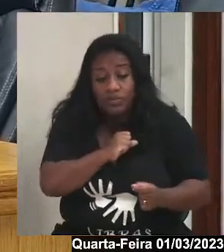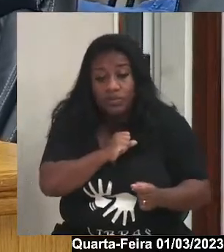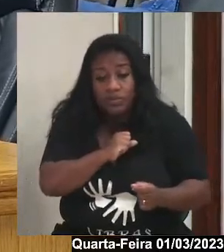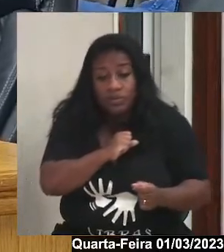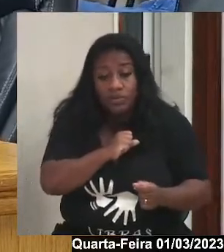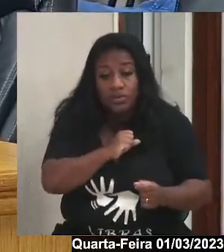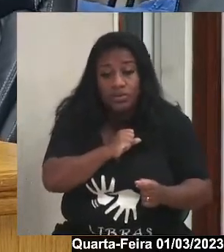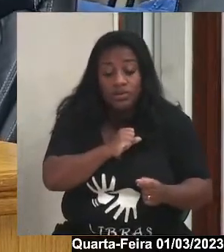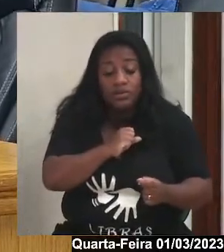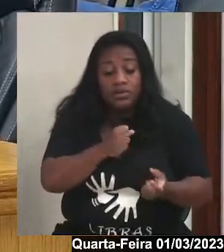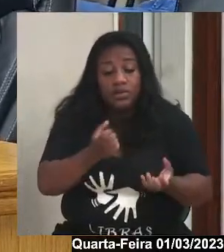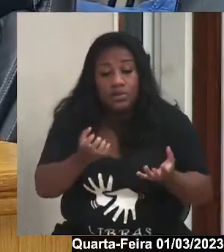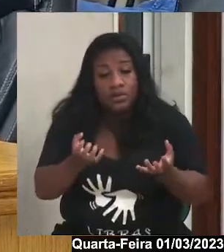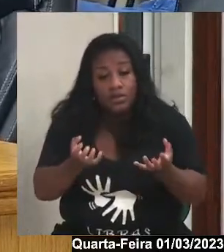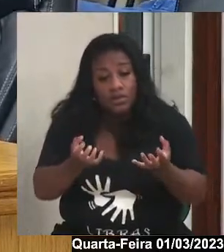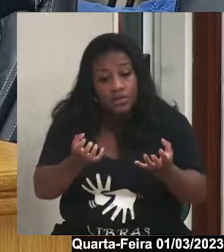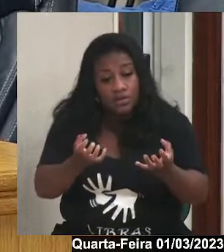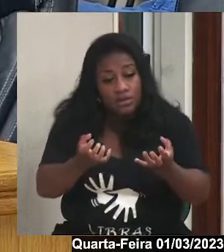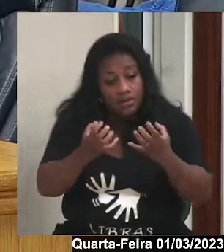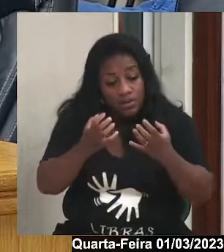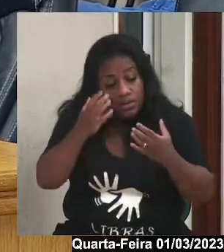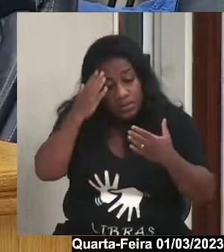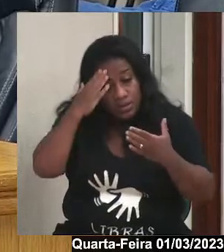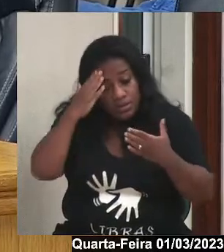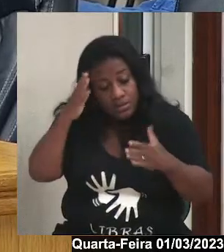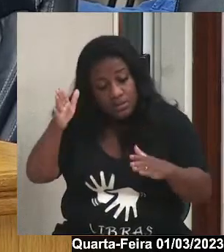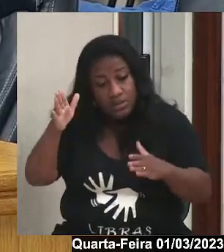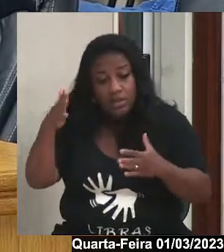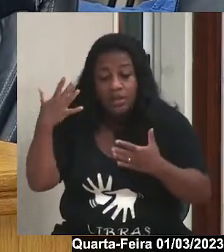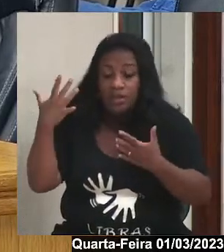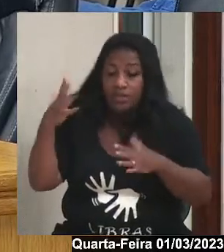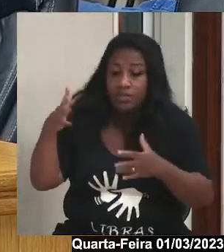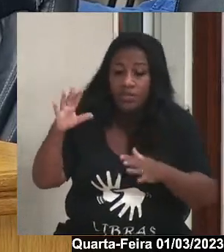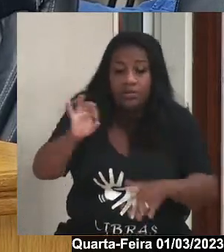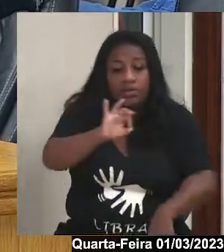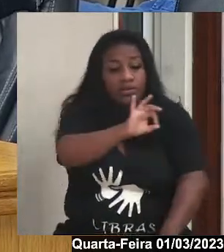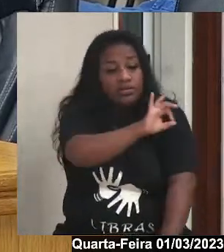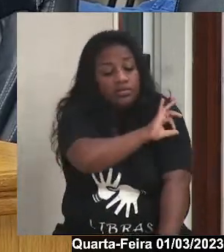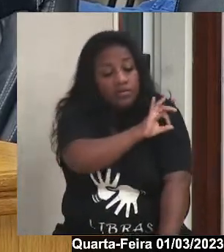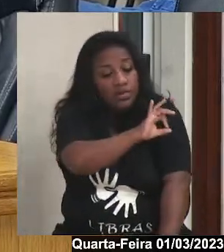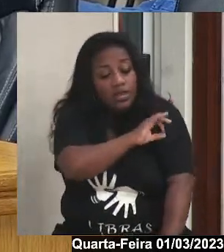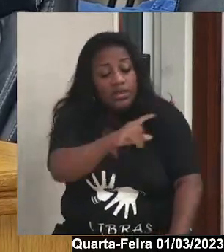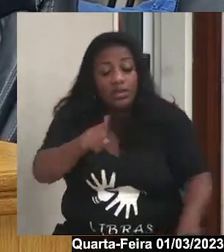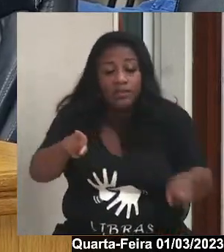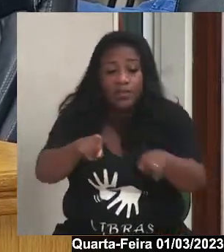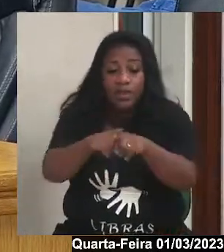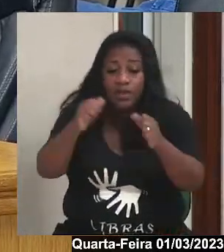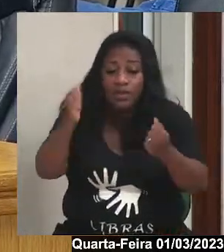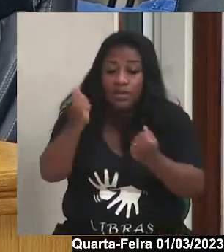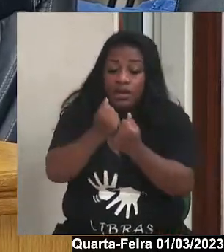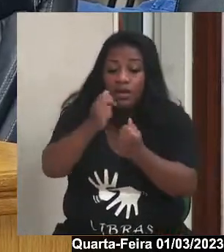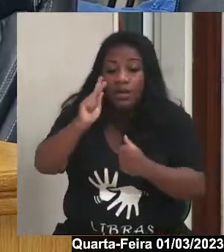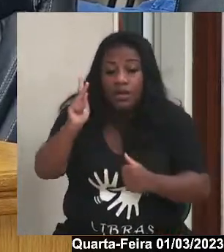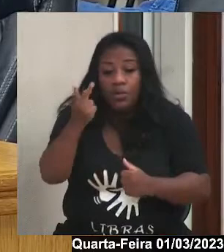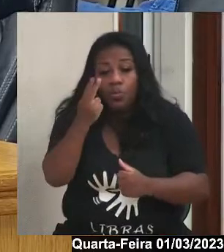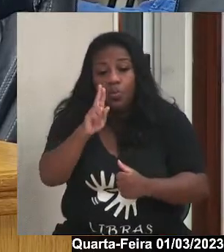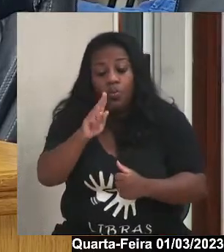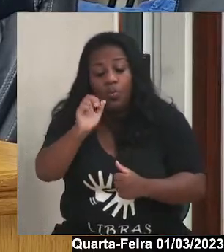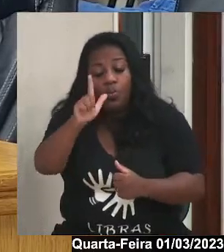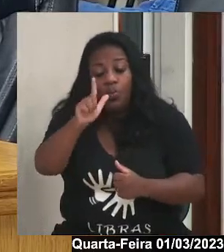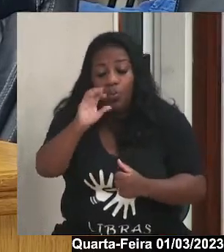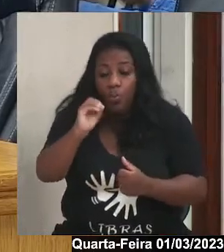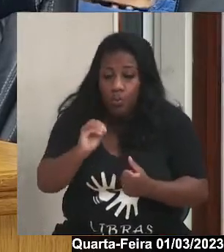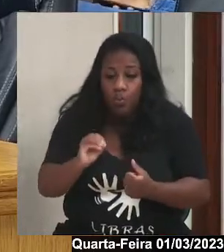objetiva. Primeiramente, agradecer e parabenizar o prefeito Ney Santos, Hugo Prado, né, por ter a